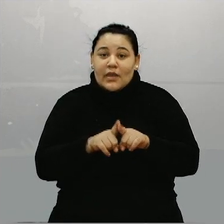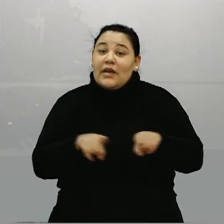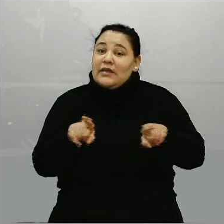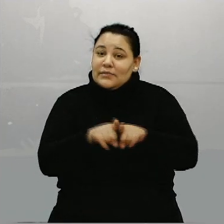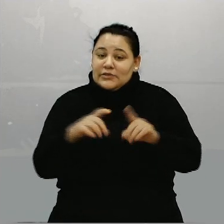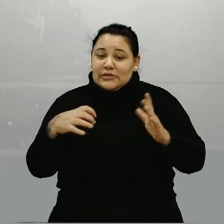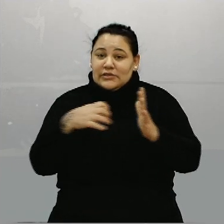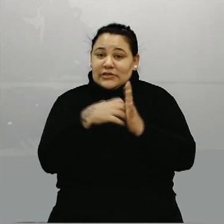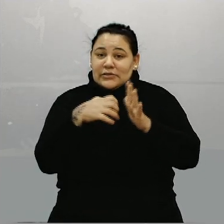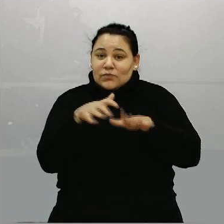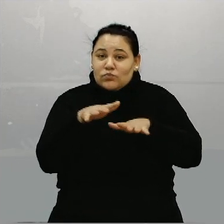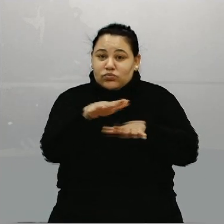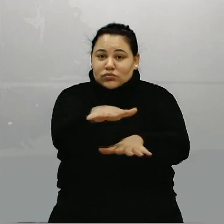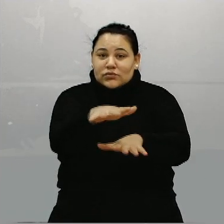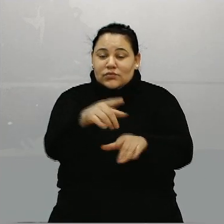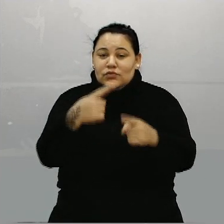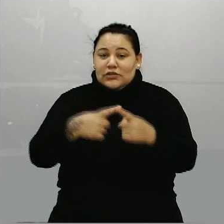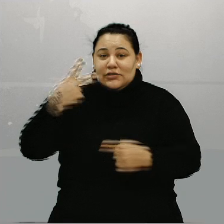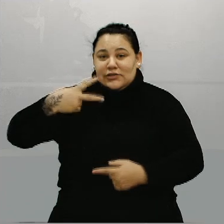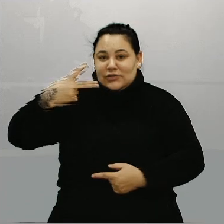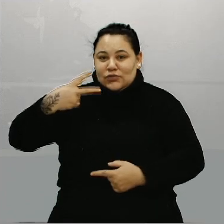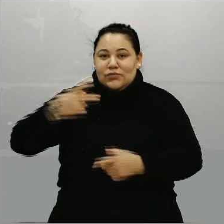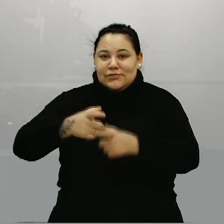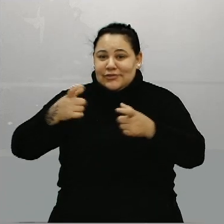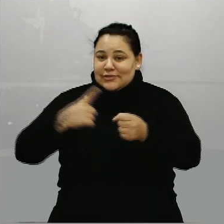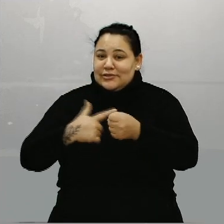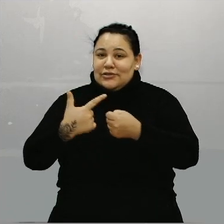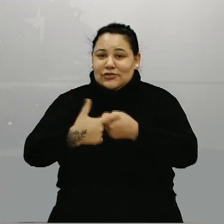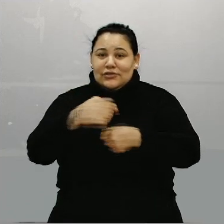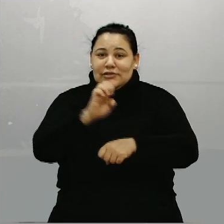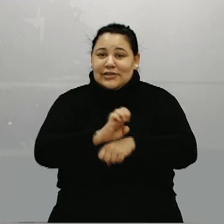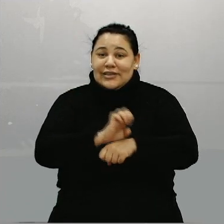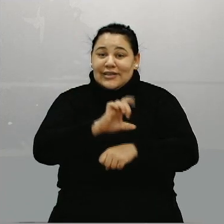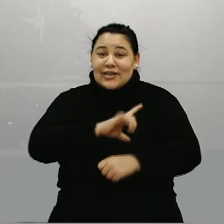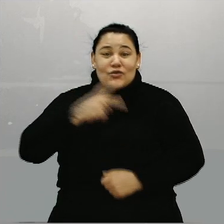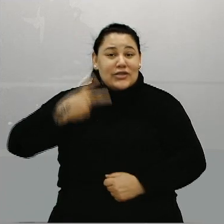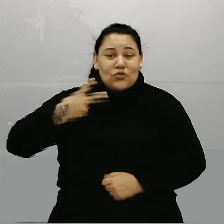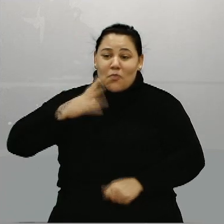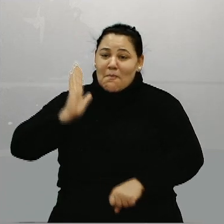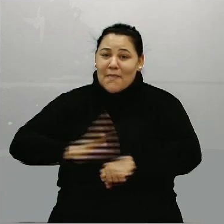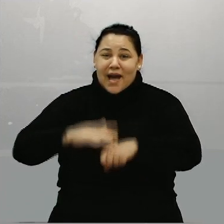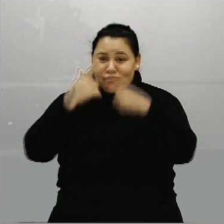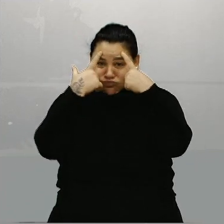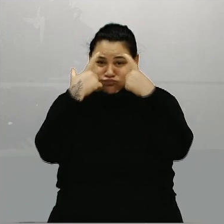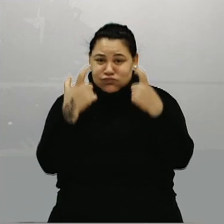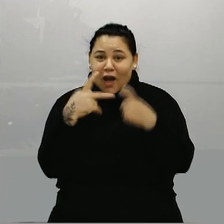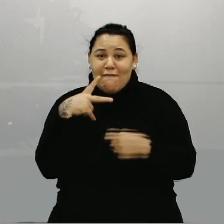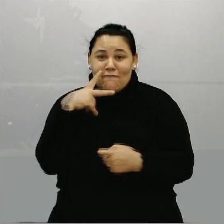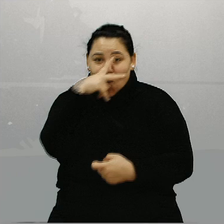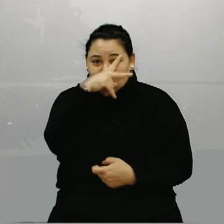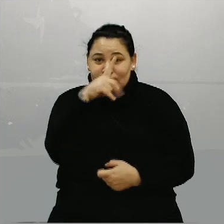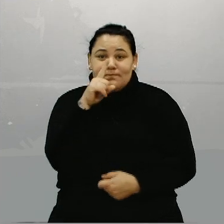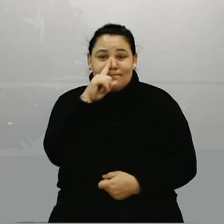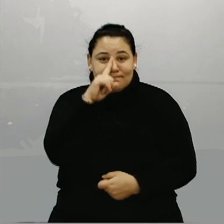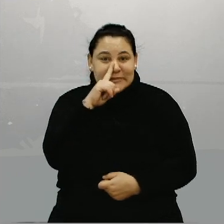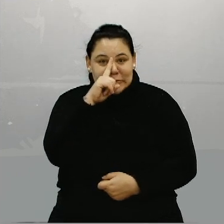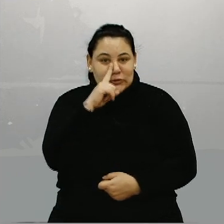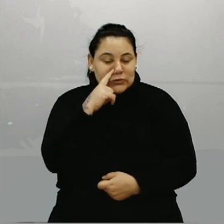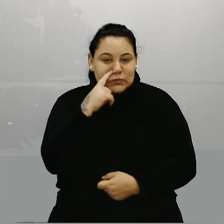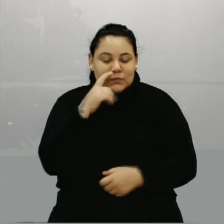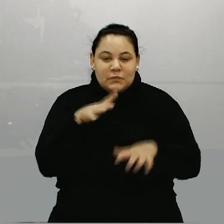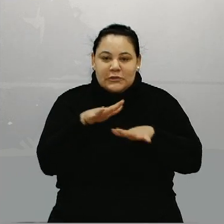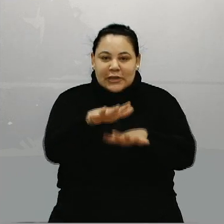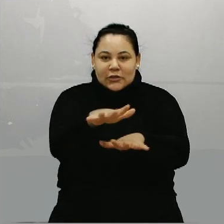A segunda maior cidade do estado possui o segundo trânsito mais violento do estado. E ele só não é mais violento graças a uma